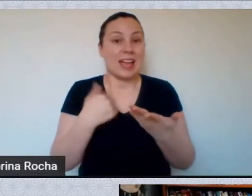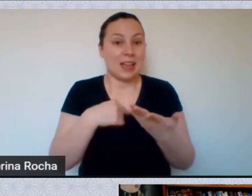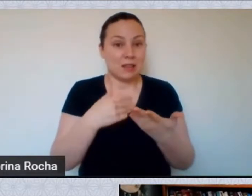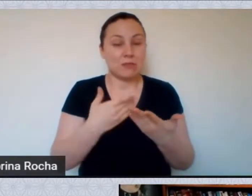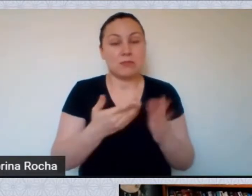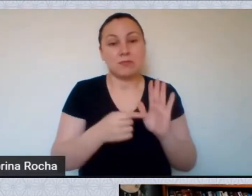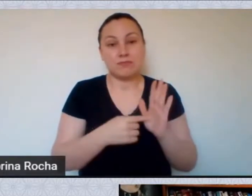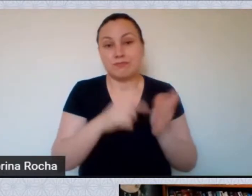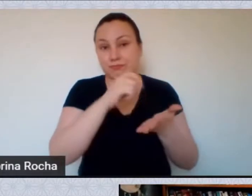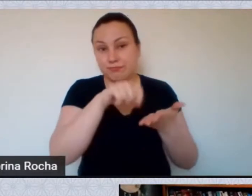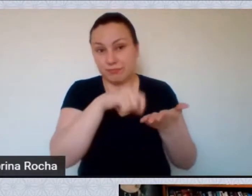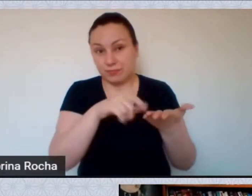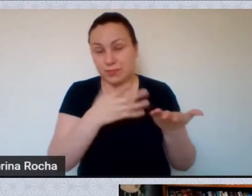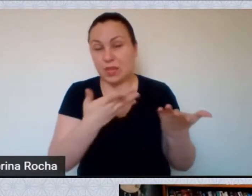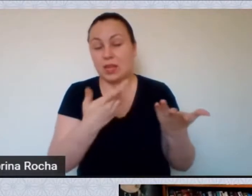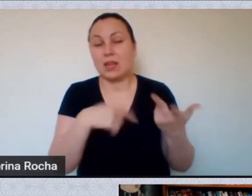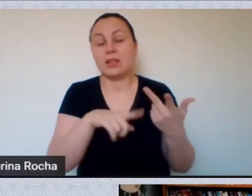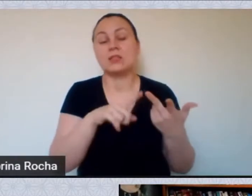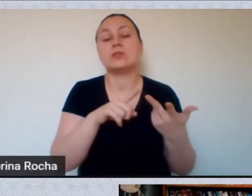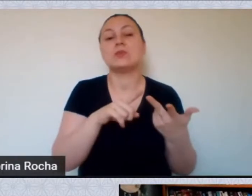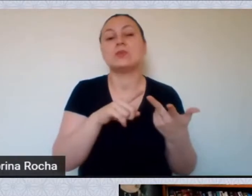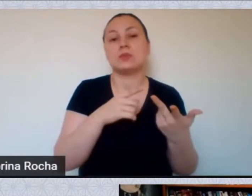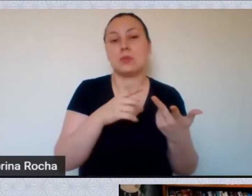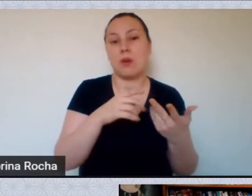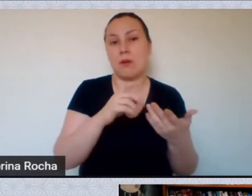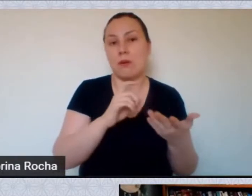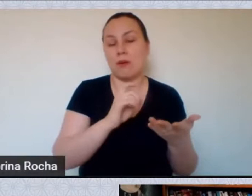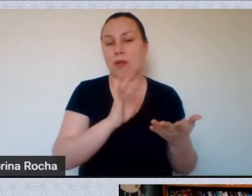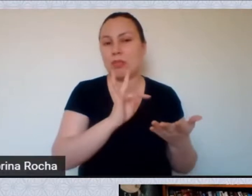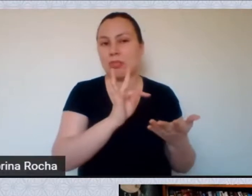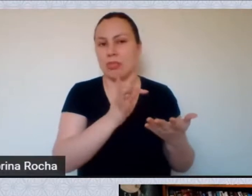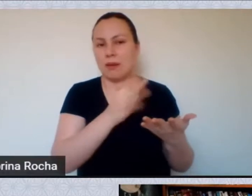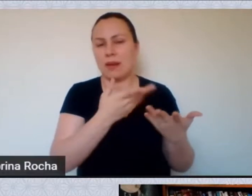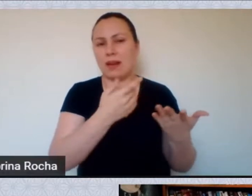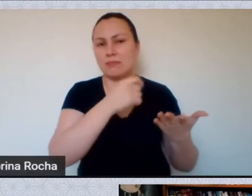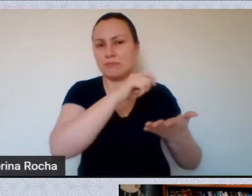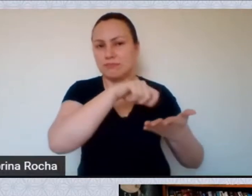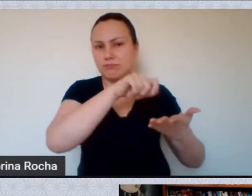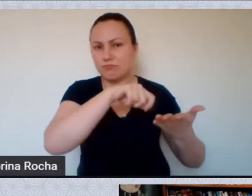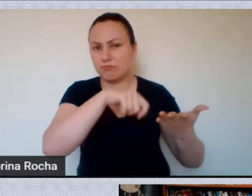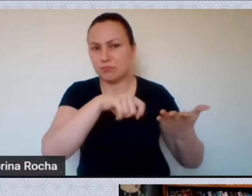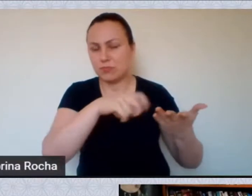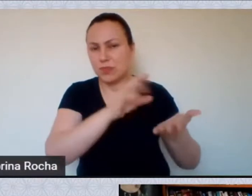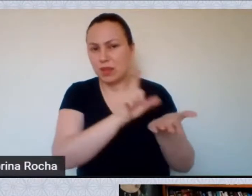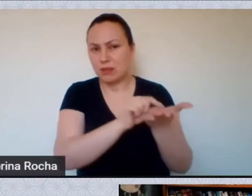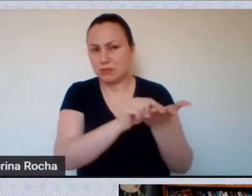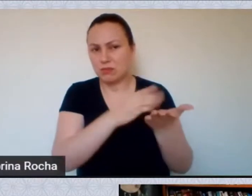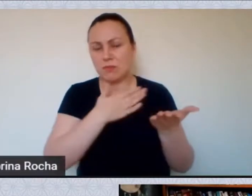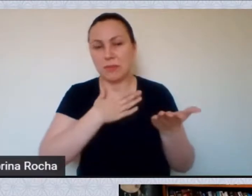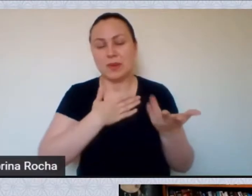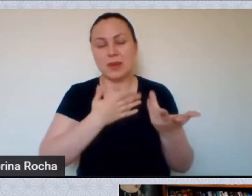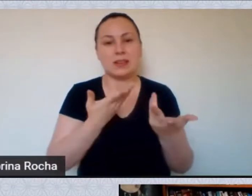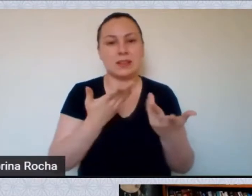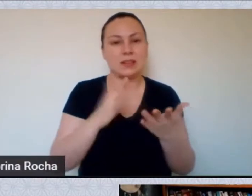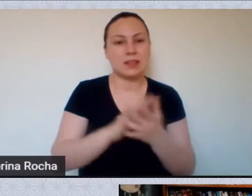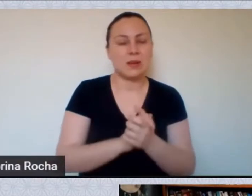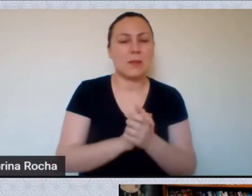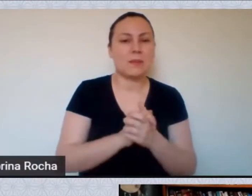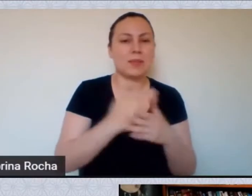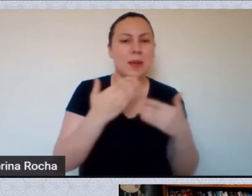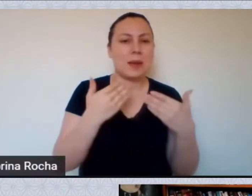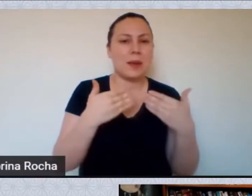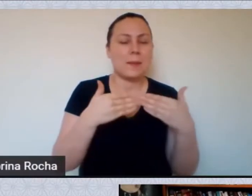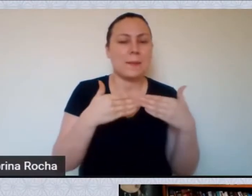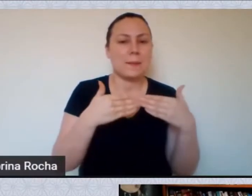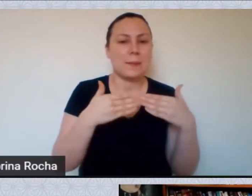existem paralelos profundos entre a capacidade humana de se... Eu adorei que você abriu com maravilhar,